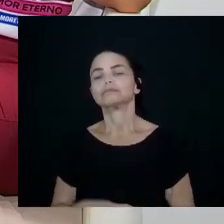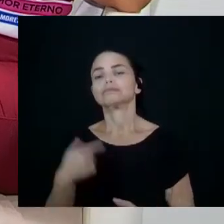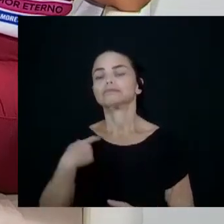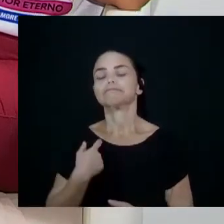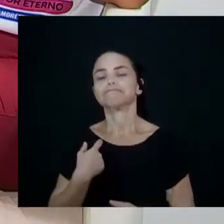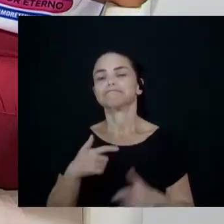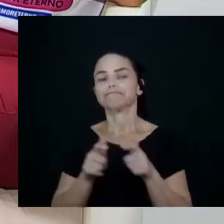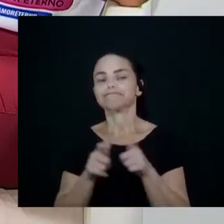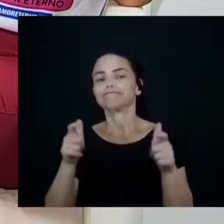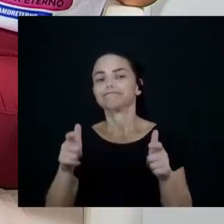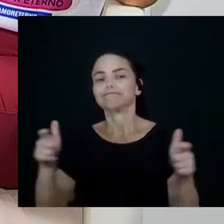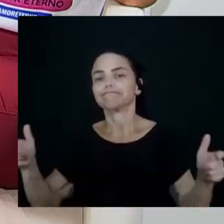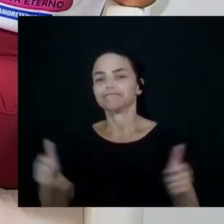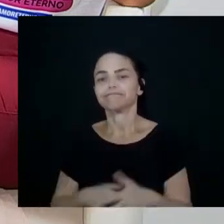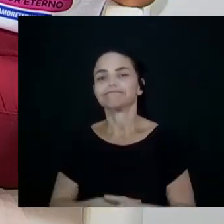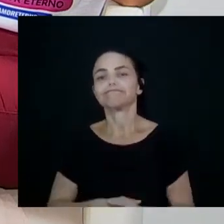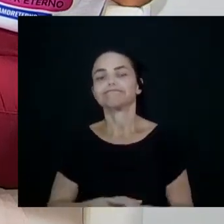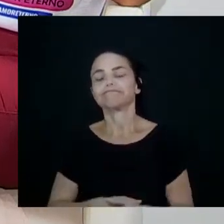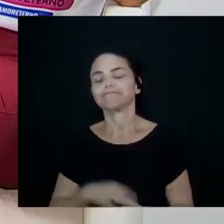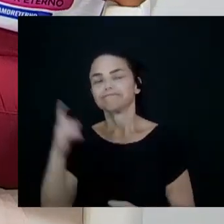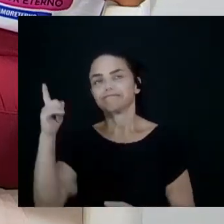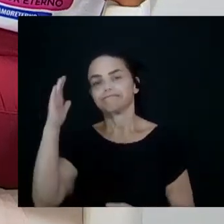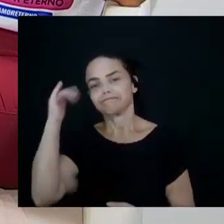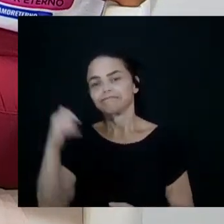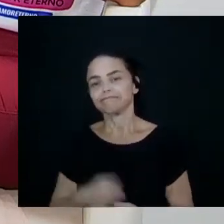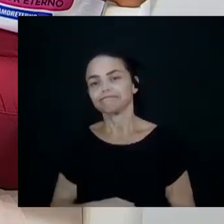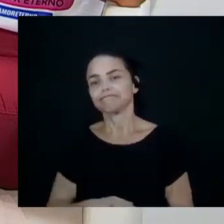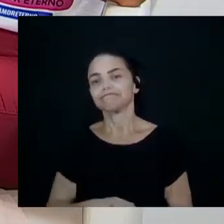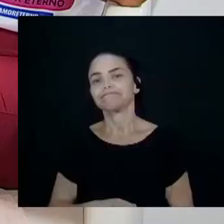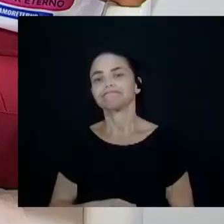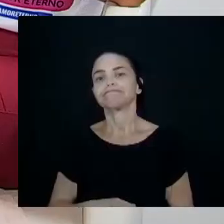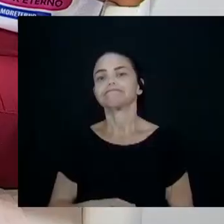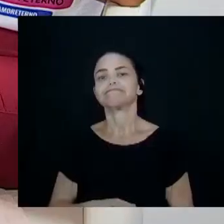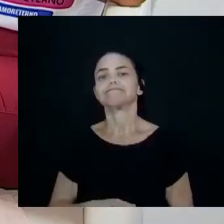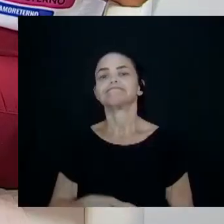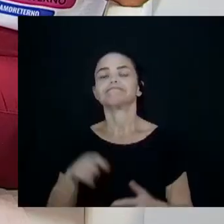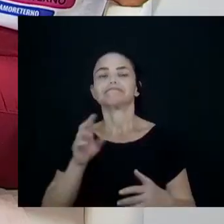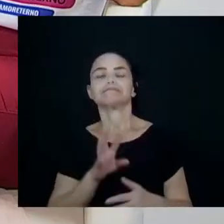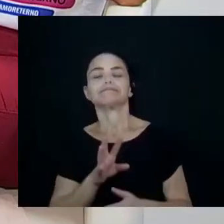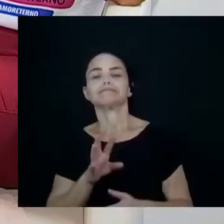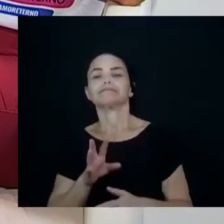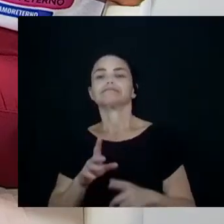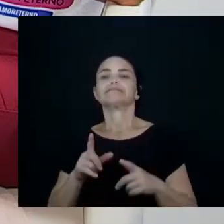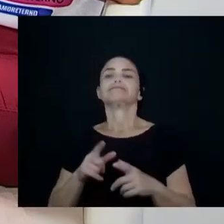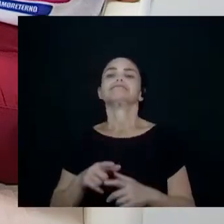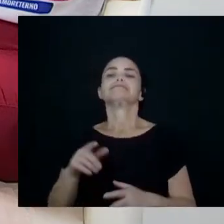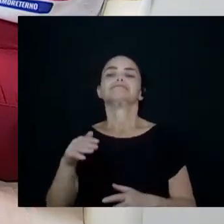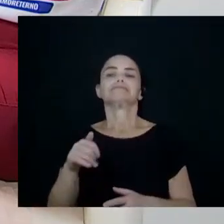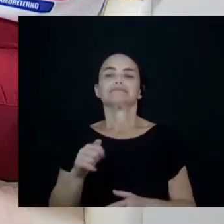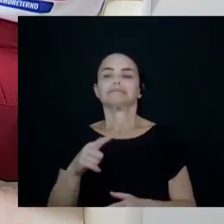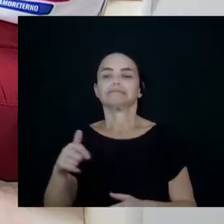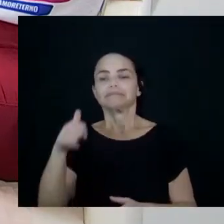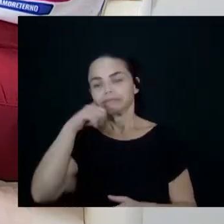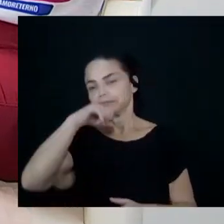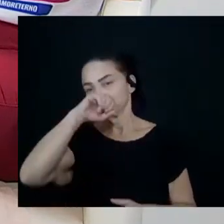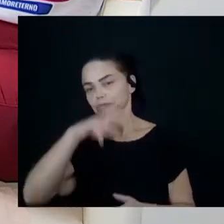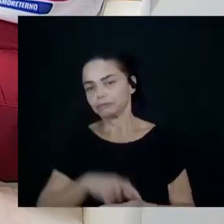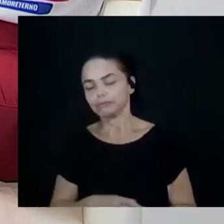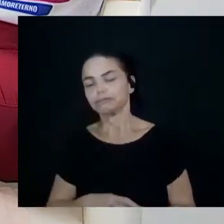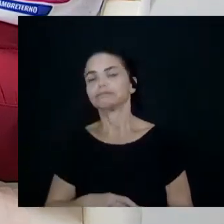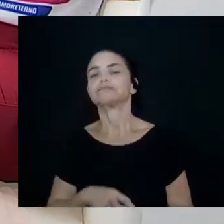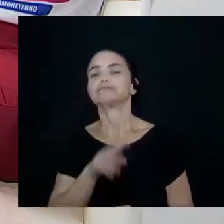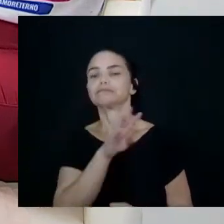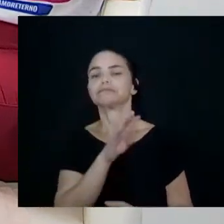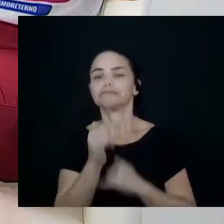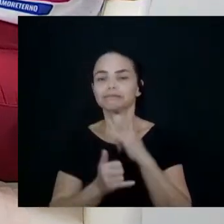crescendo bastante. Só Deus sabe para onde vai. Esse ano a gente lançou uma plataforma, que é a plataforma Mãe, que é mais um